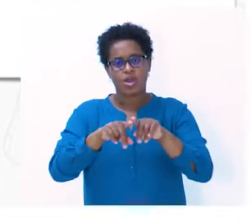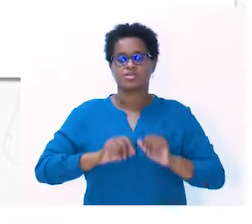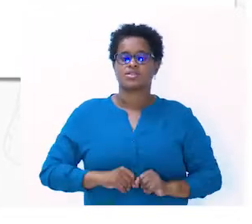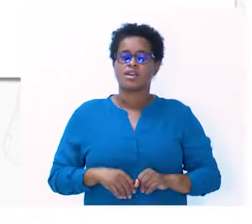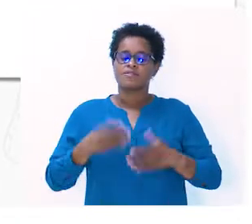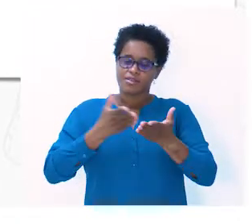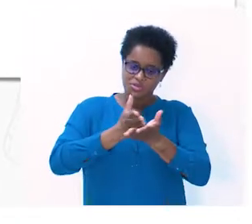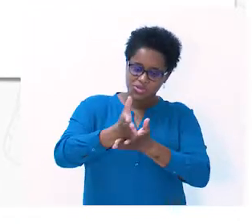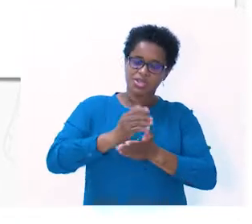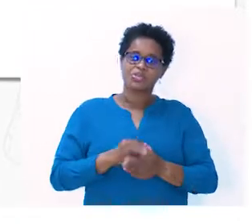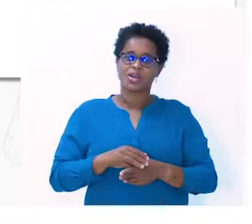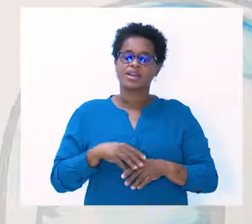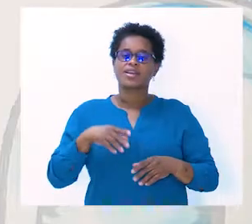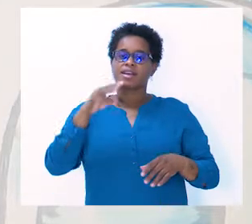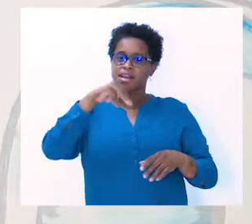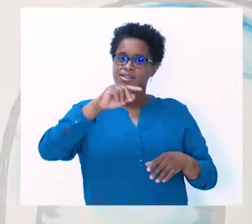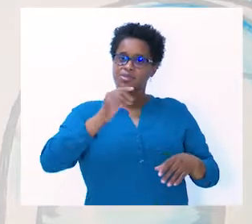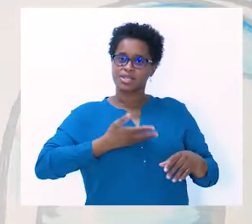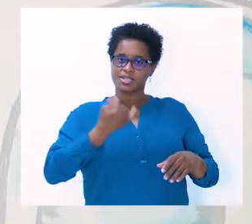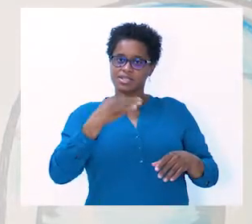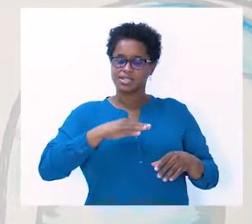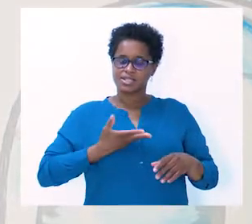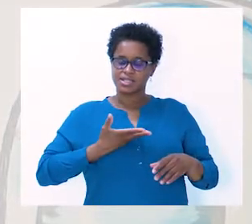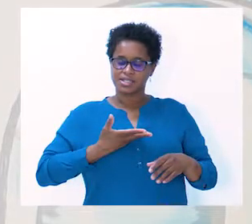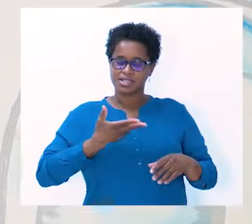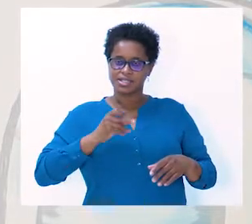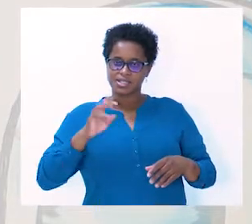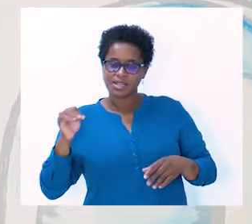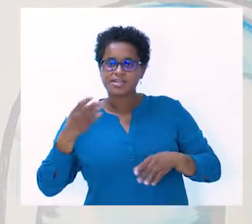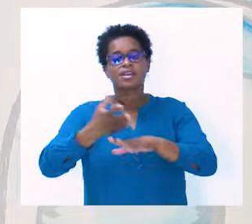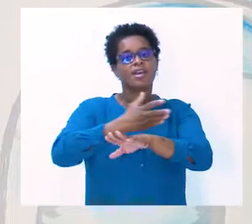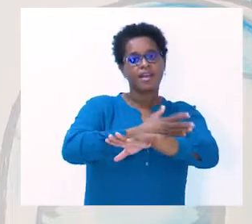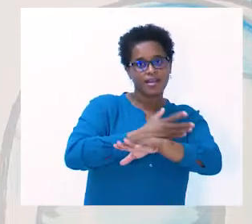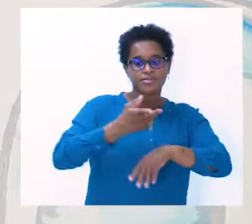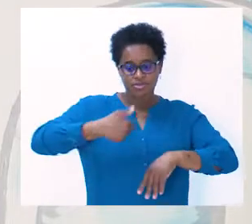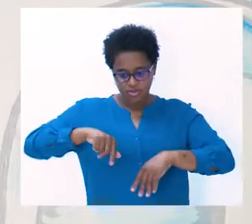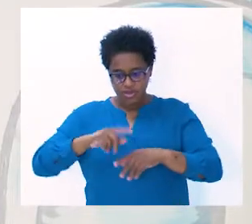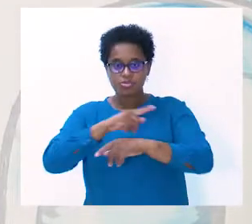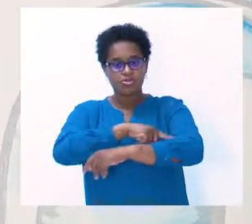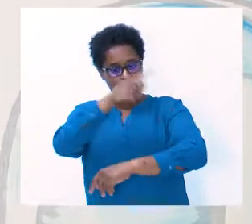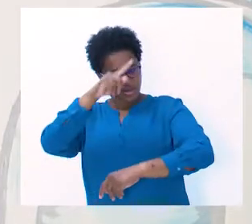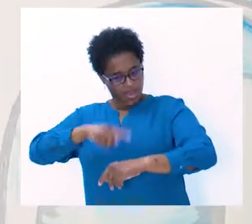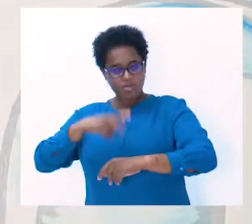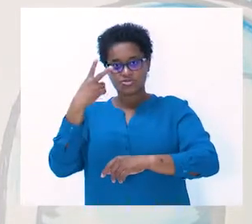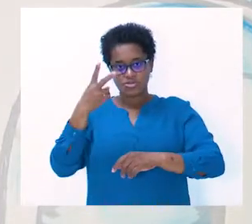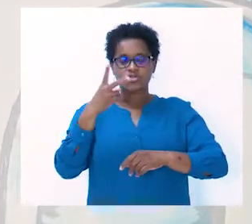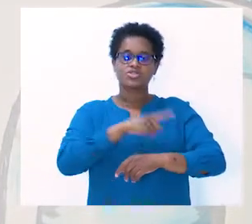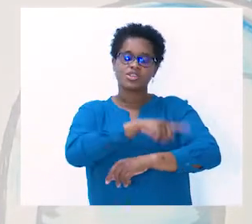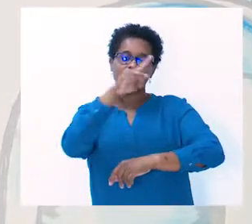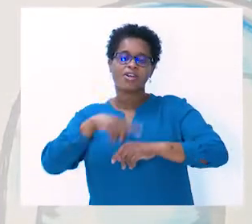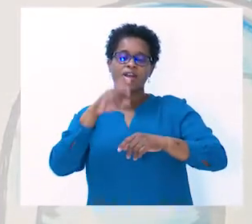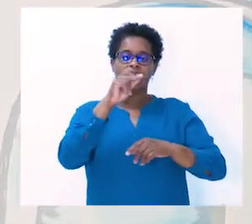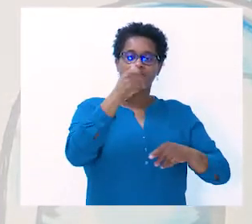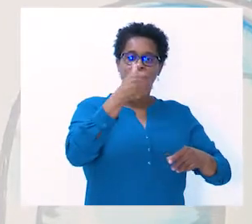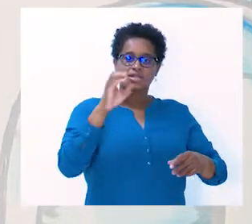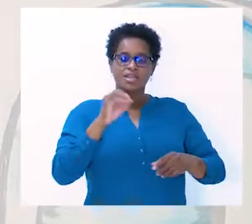Vamos prosseguir. Então, as medidas que nós tínhamos anteriormente no triângulo, os dois triângulos ABC